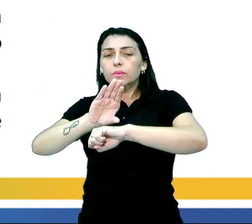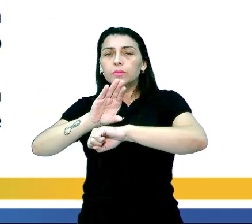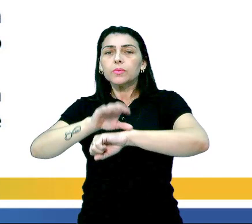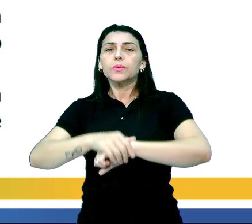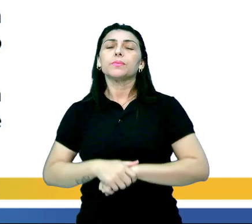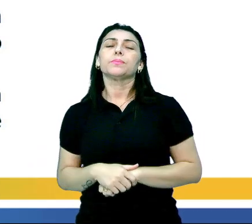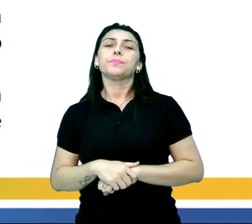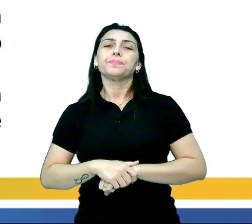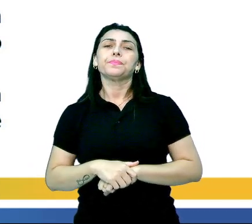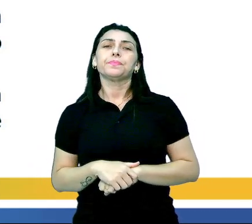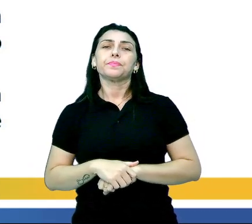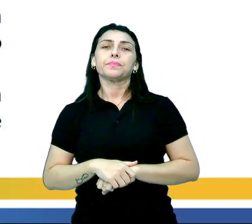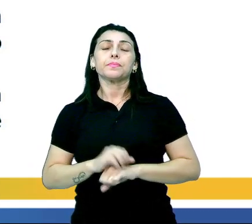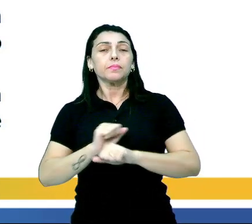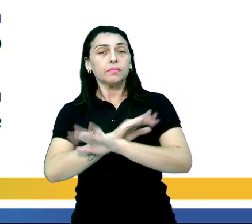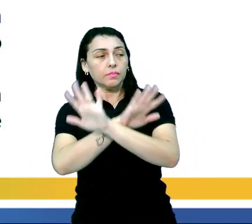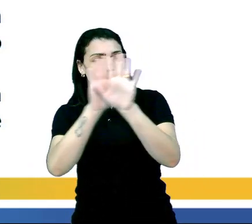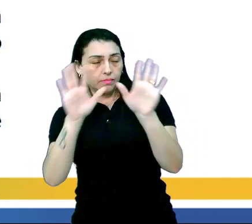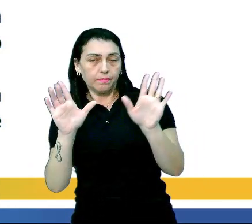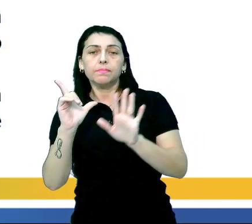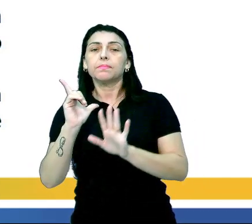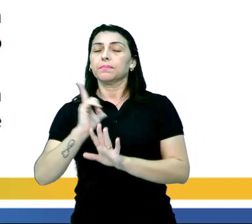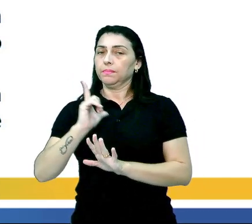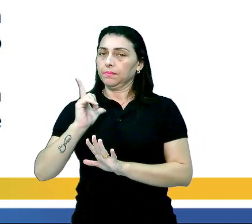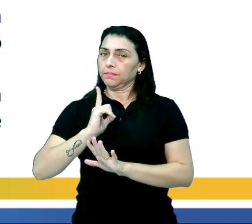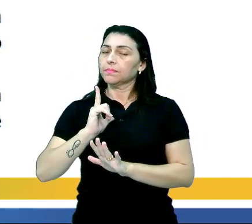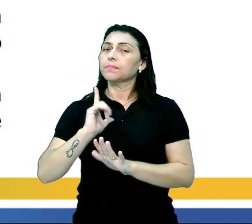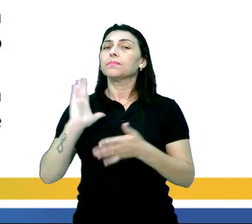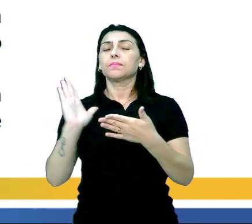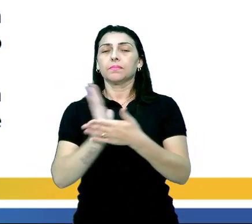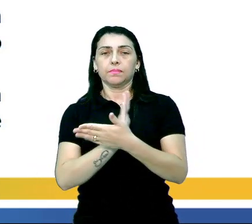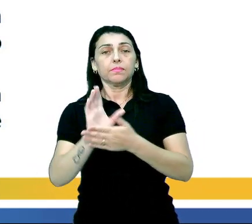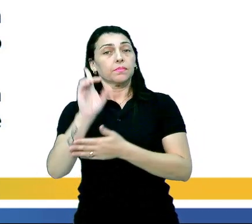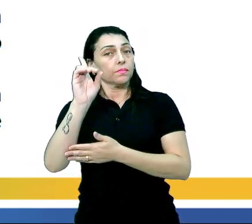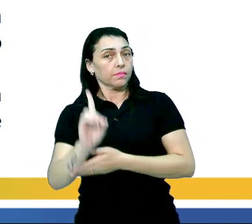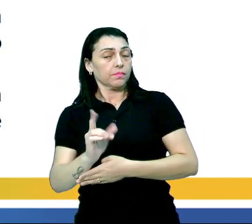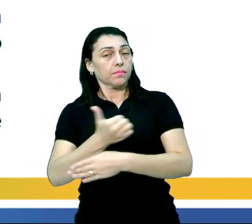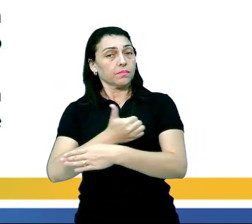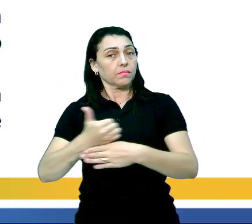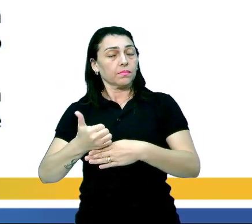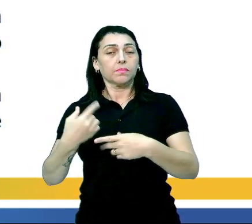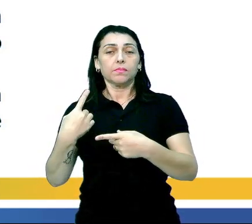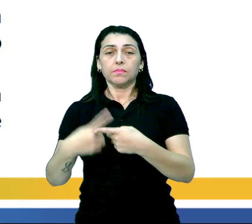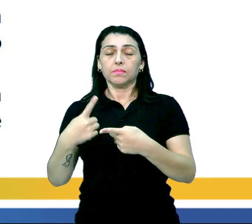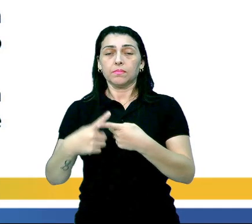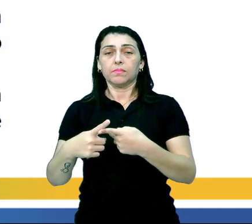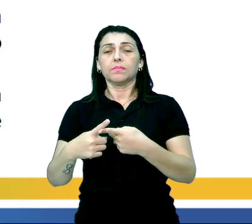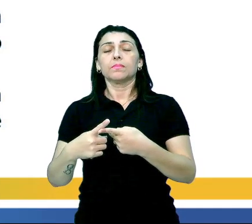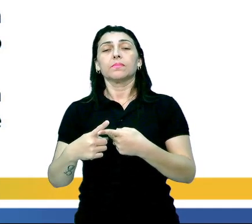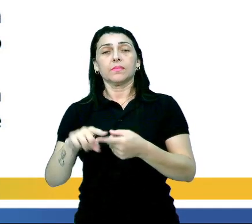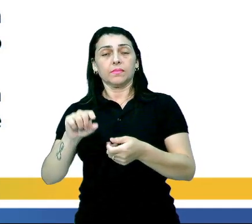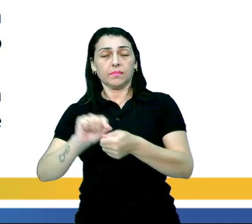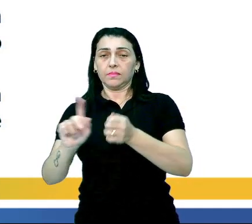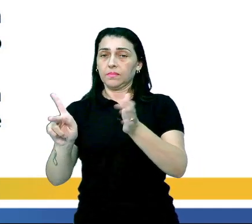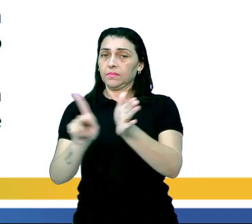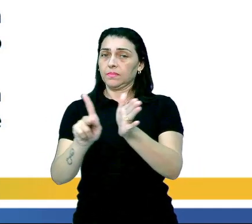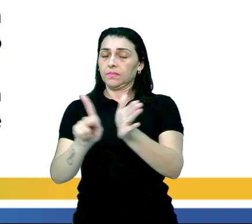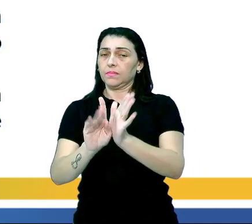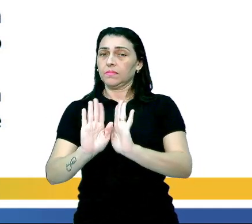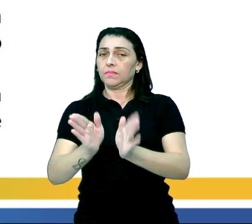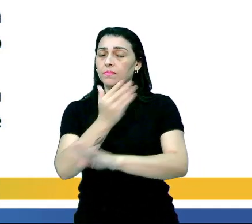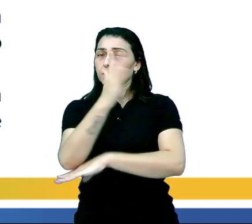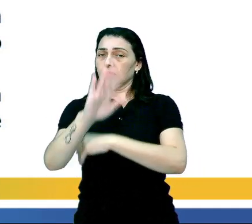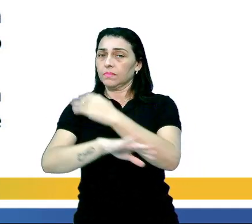absorvido pela cultura. Claro que existe alguma coisa entre o direito e a moral, porque, segundo eles, faz parte já